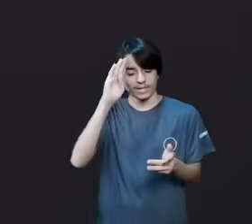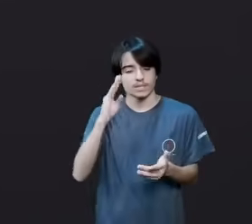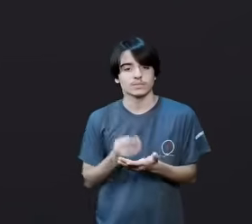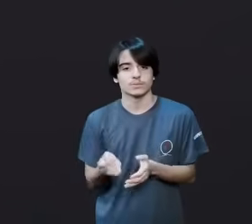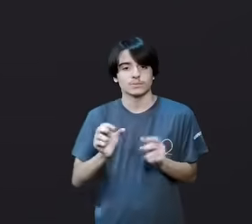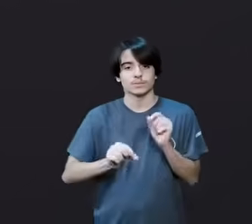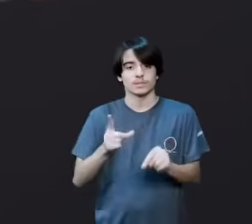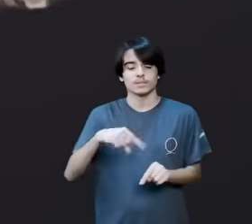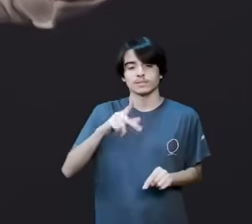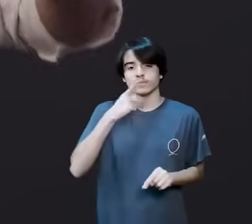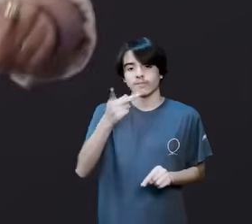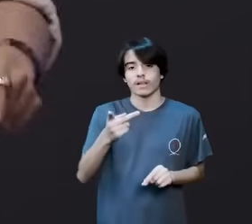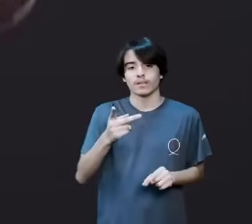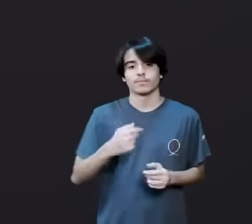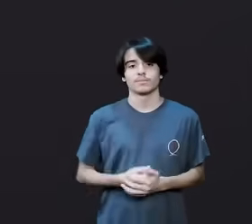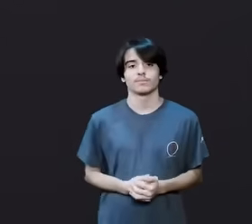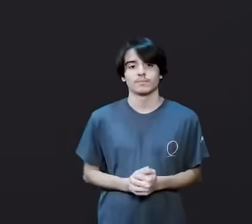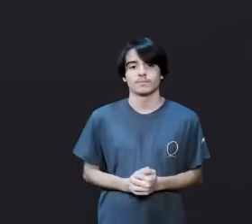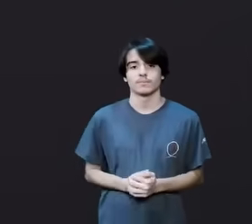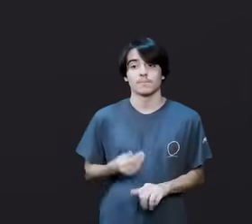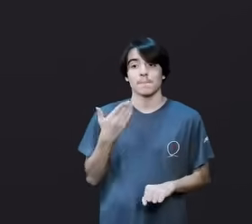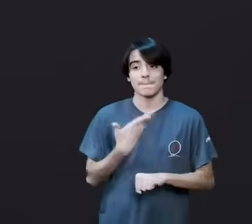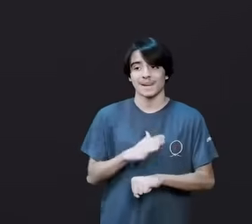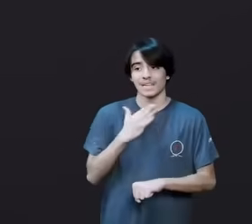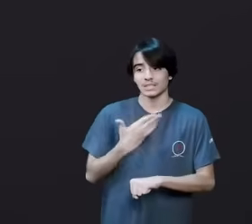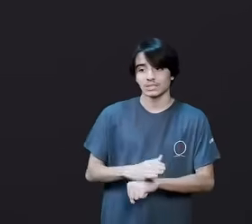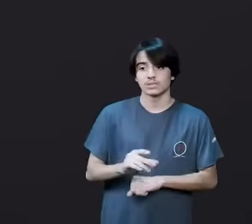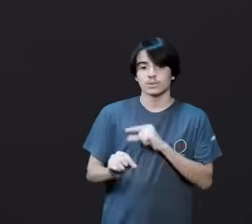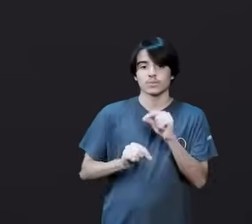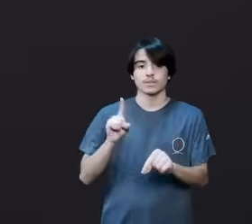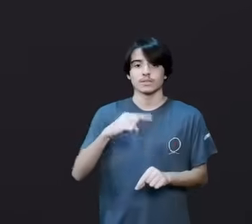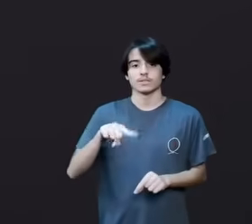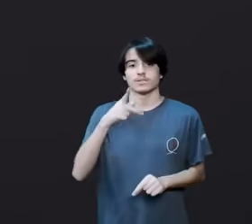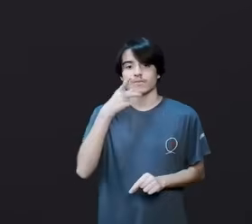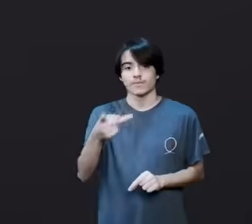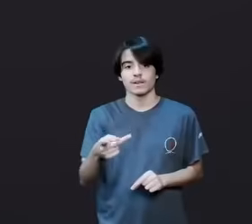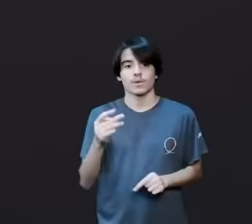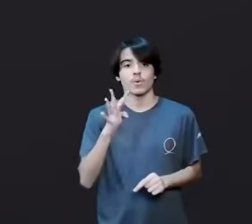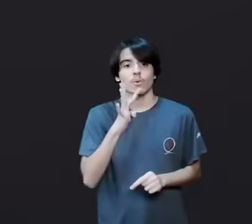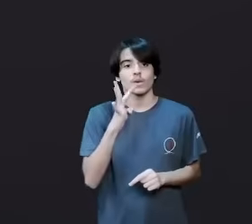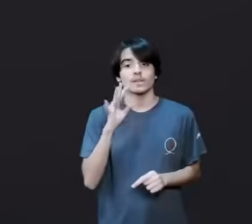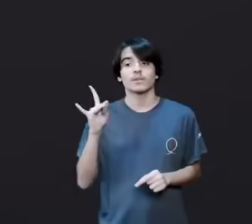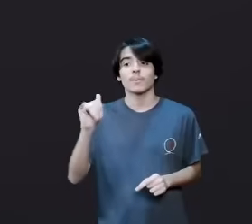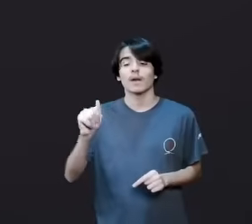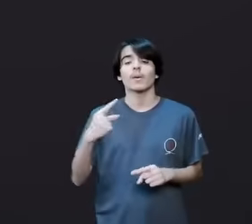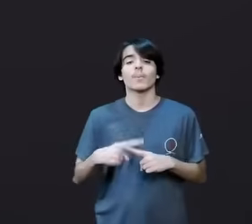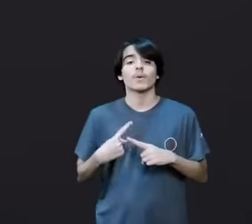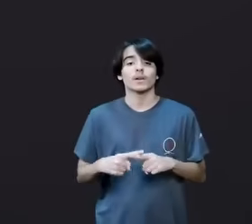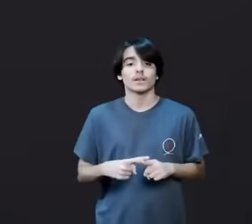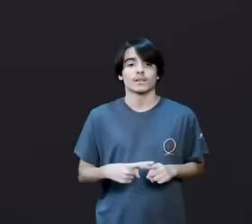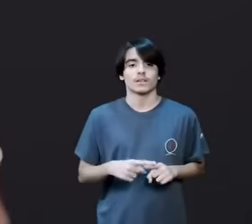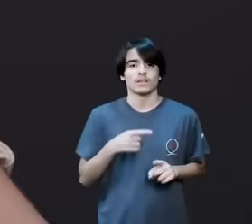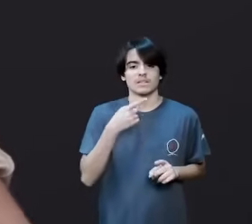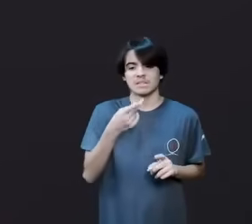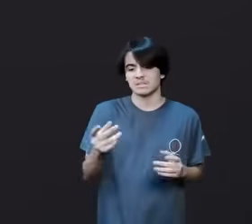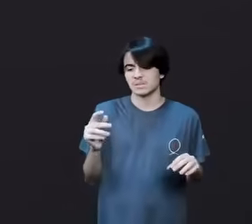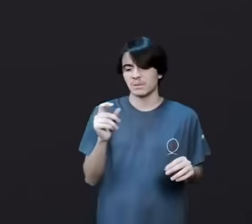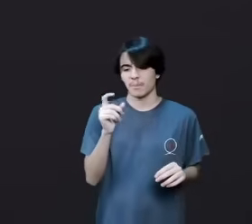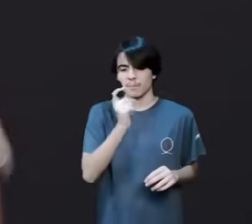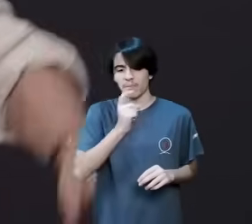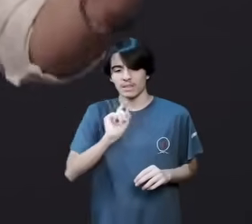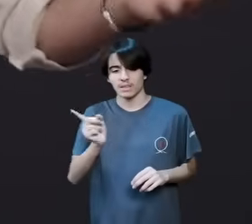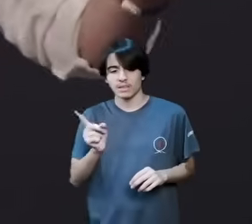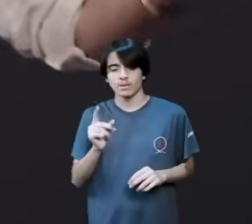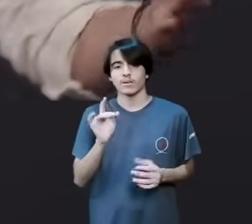eles falam, mas mais do que acredita, pratica aquilo que eles falam, vai conhecer o Pai. Por quê? Porque eles não falam mentira, eles falam